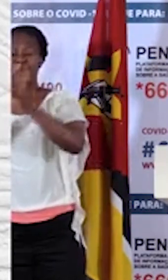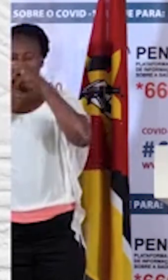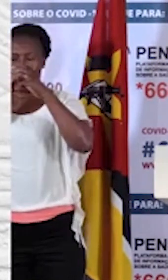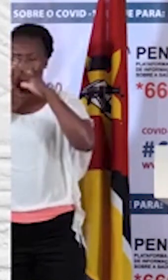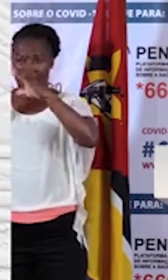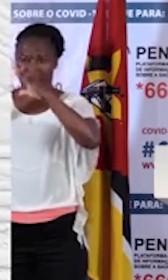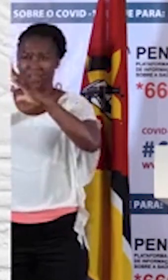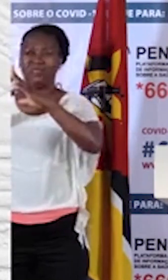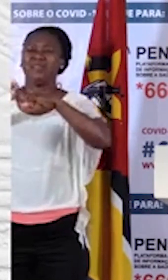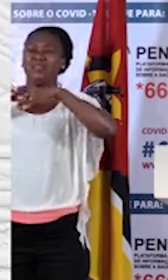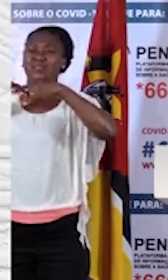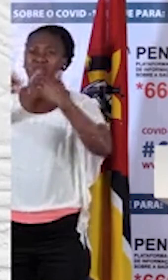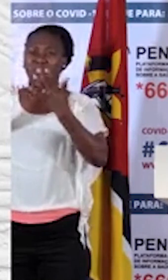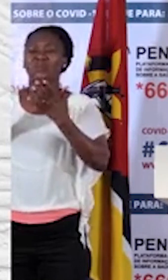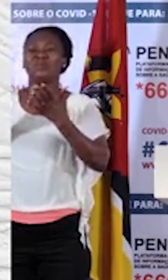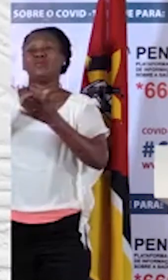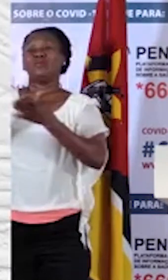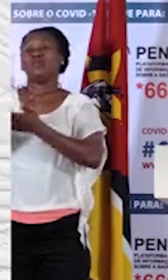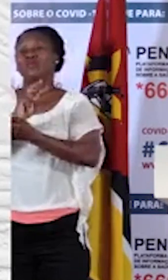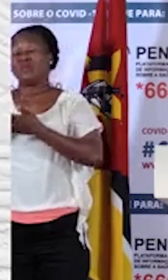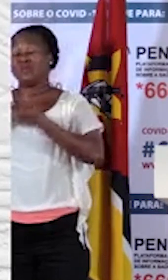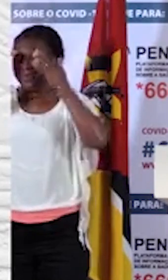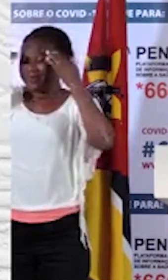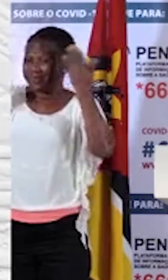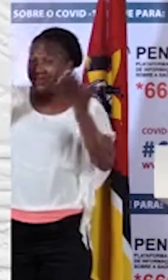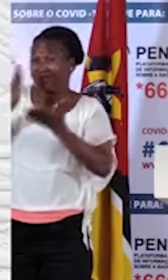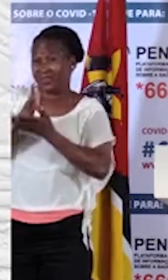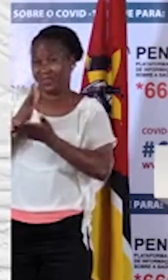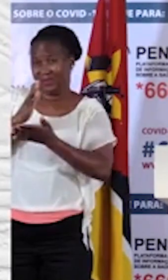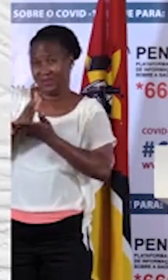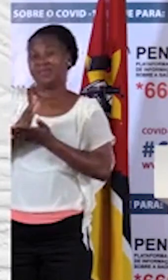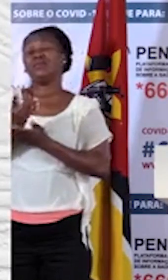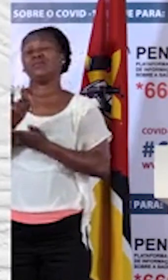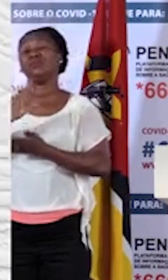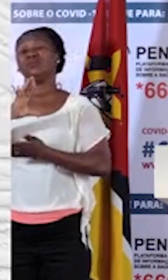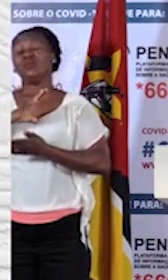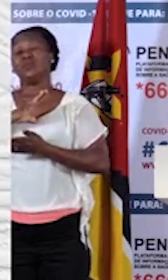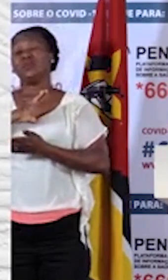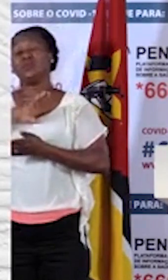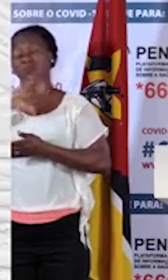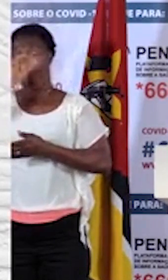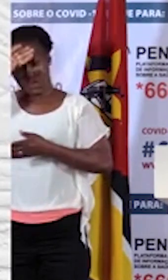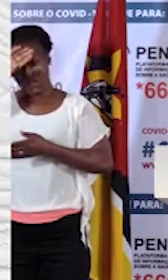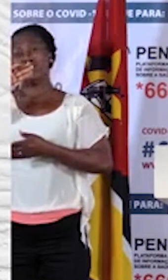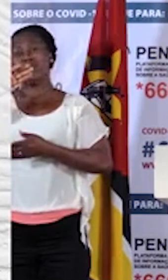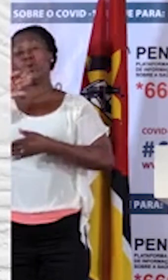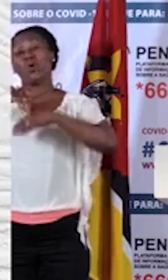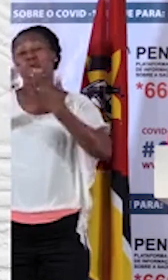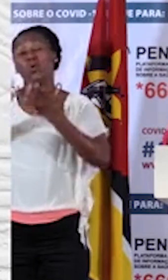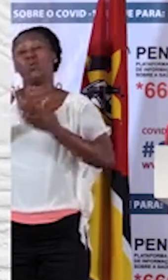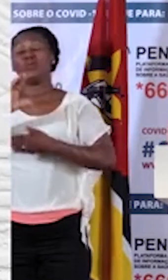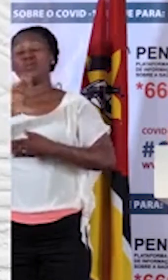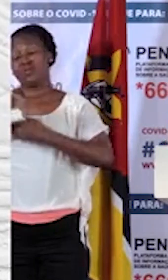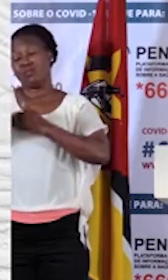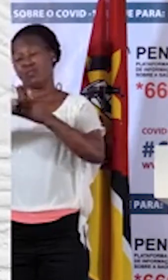possamos controlar e ter a certeza que não tem a infecção ou não estamos próximos a alguém